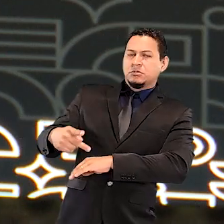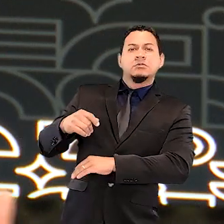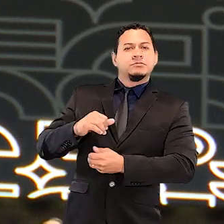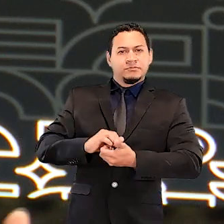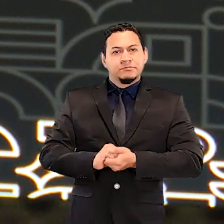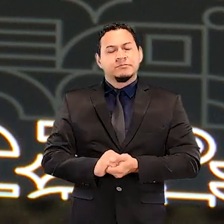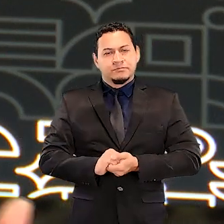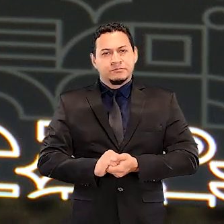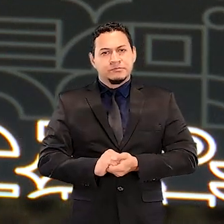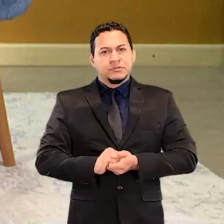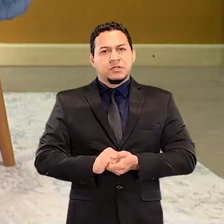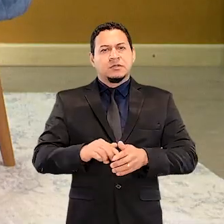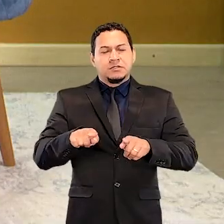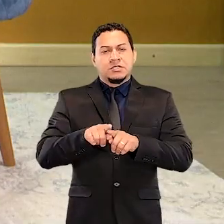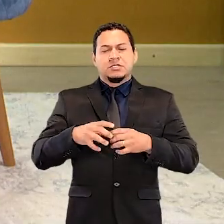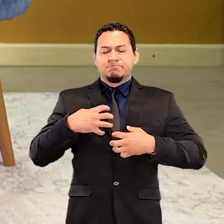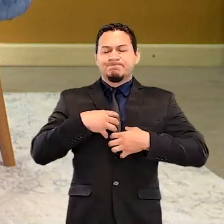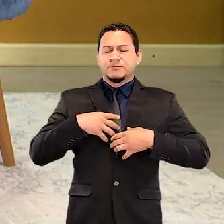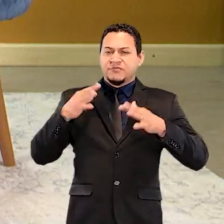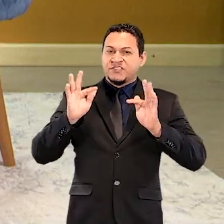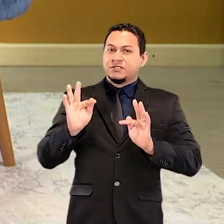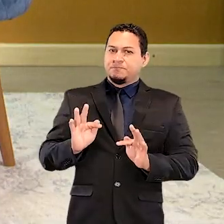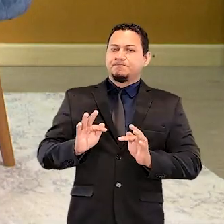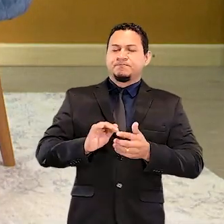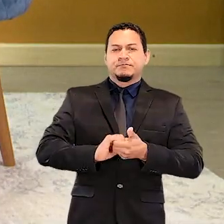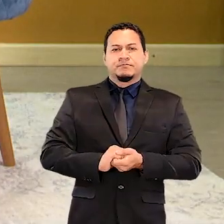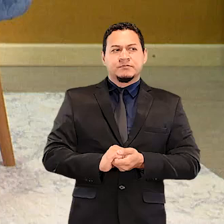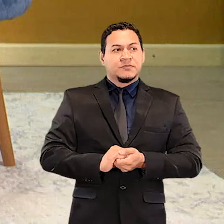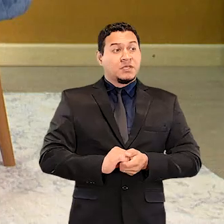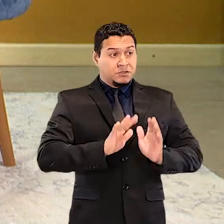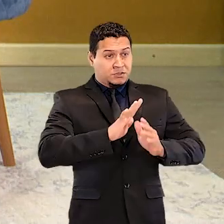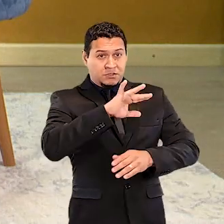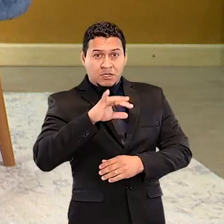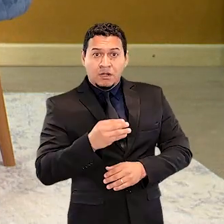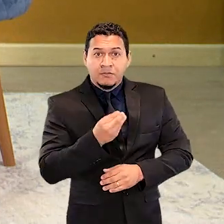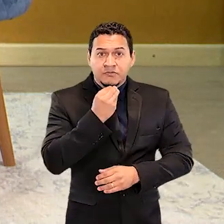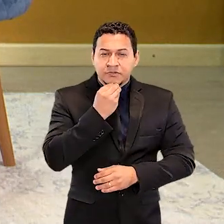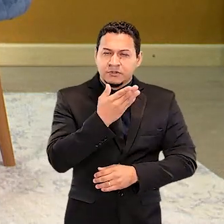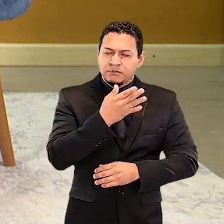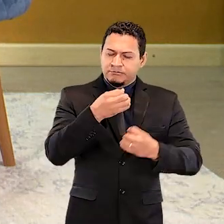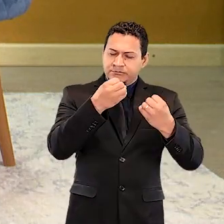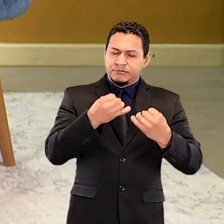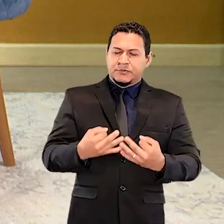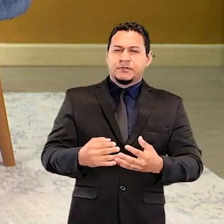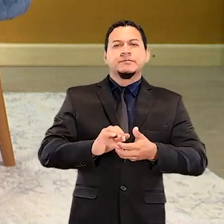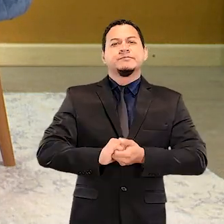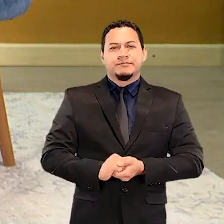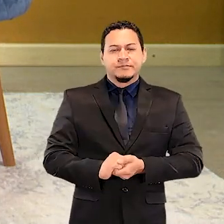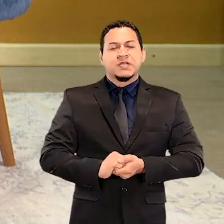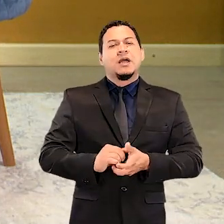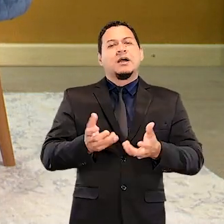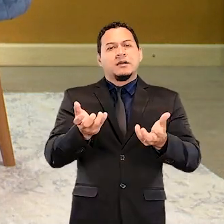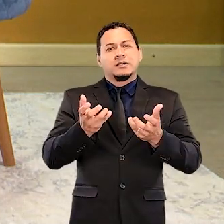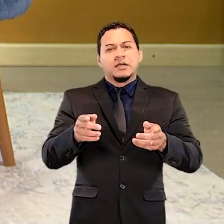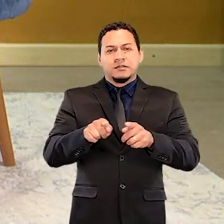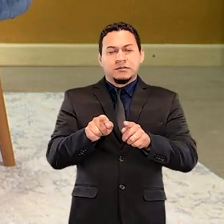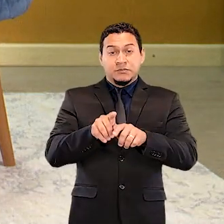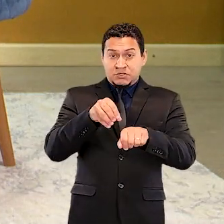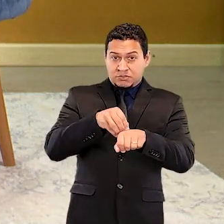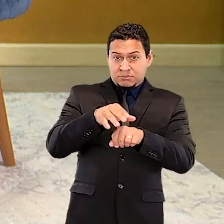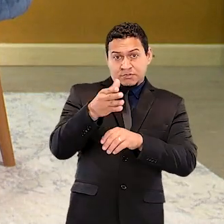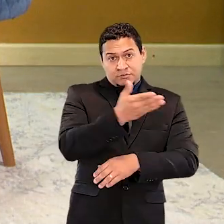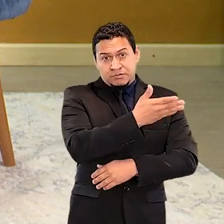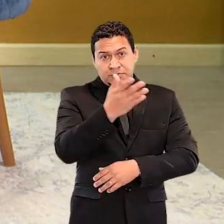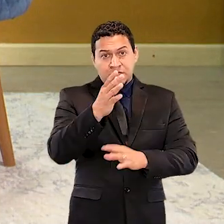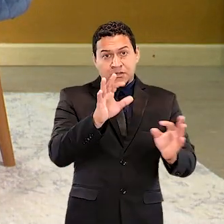se desenvolver e ser feliz, né? E aproveitando justamente esse aspecto, quero compartilhar com